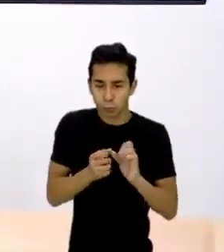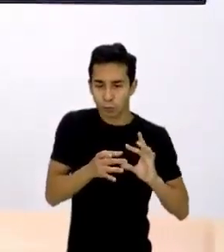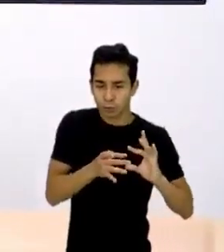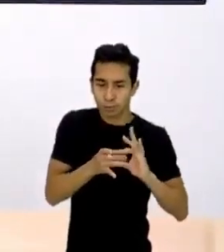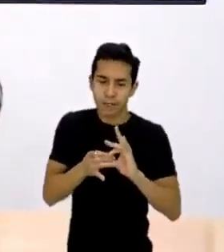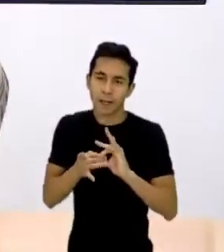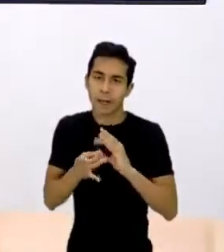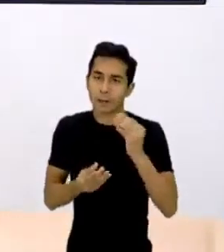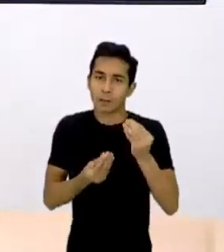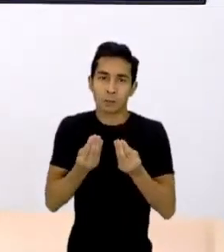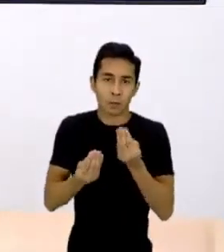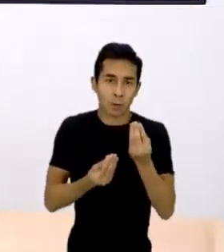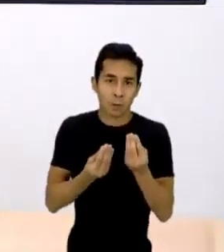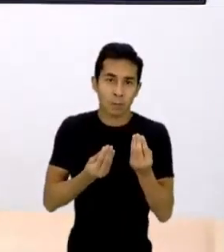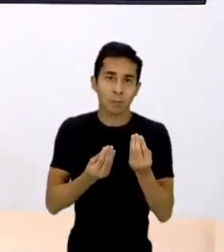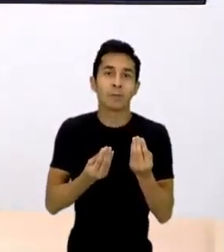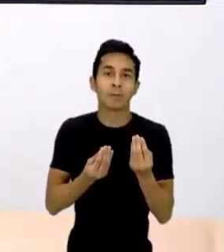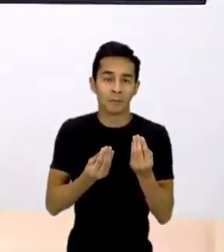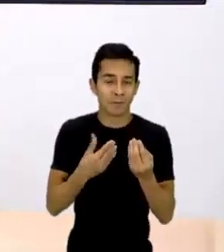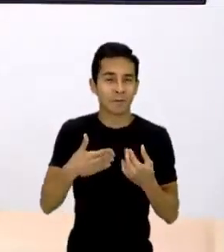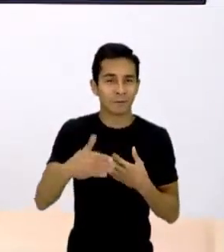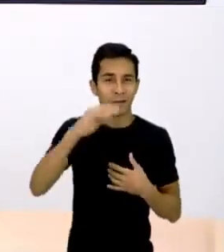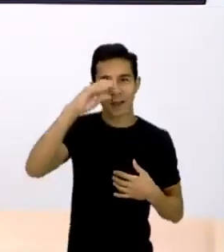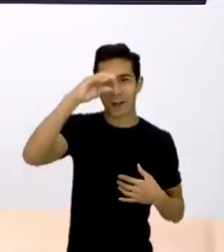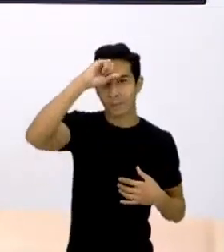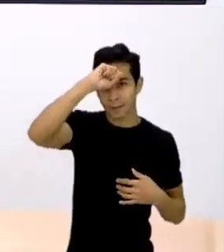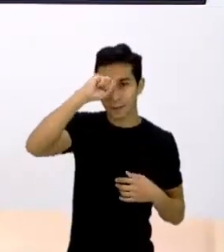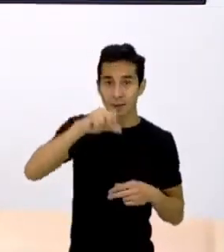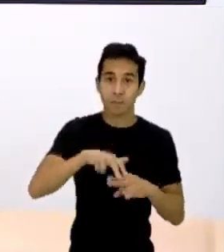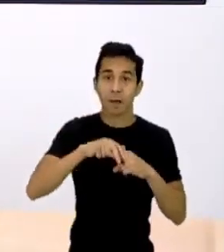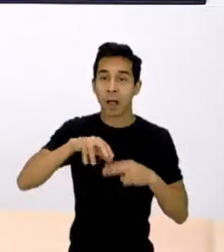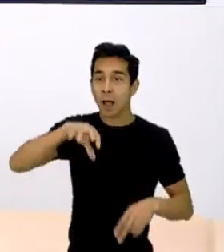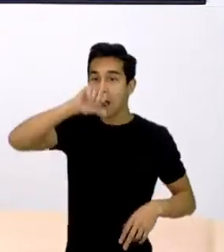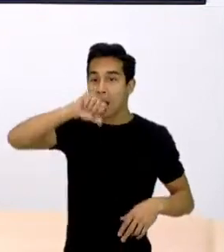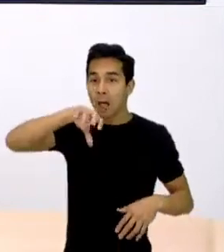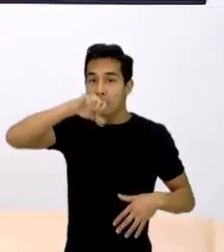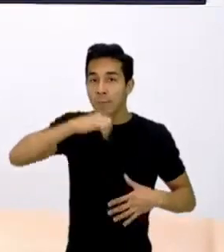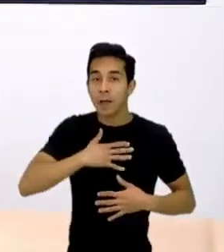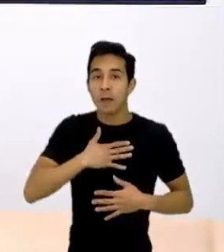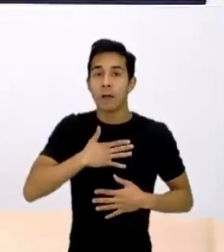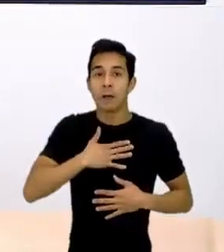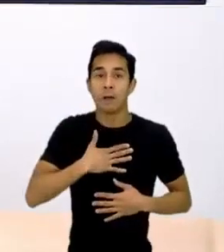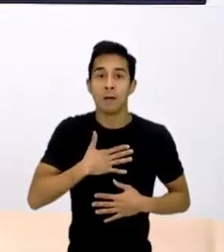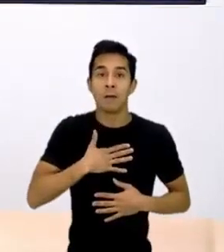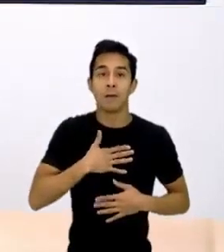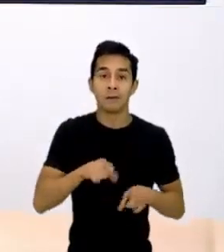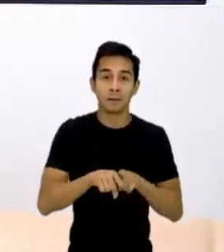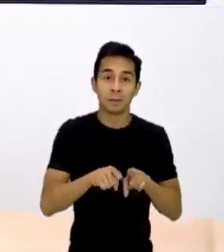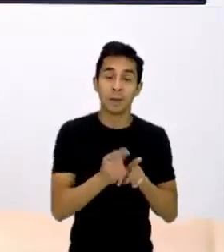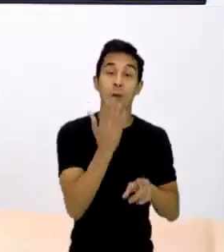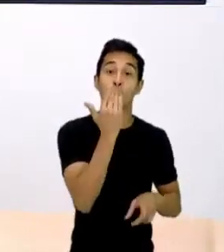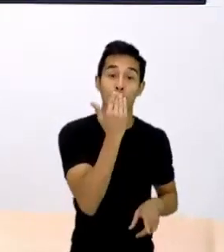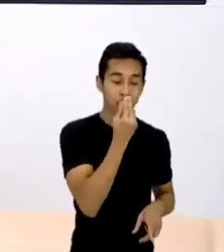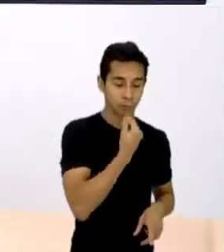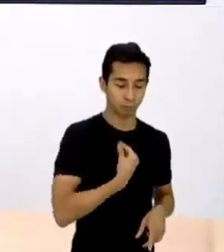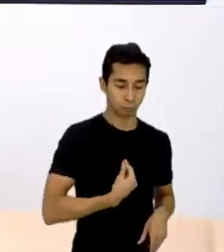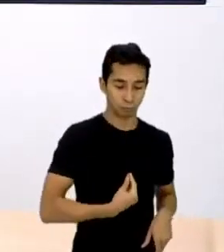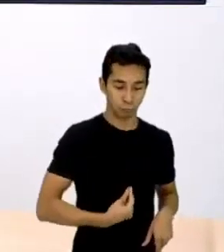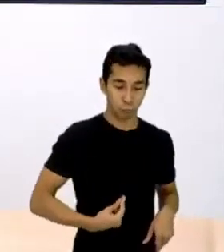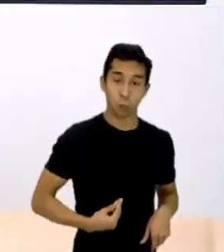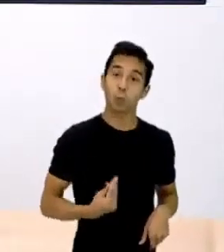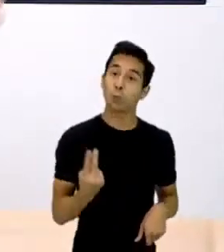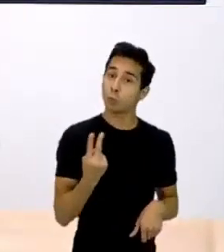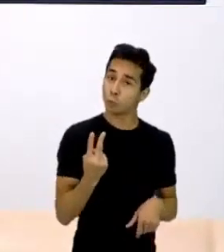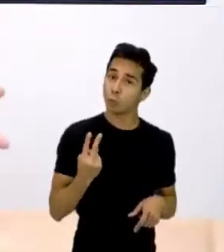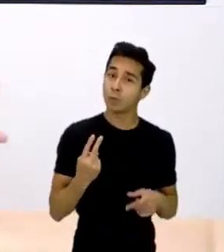que os dois têm a mesma responsabilidade. Não tem um mais que o outro, tá certo? Então, isso chama-se